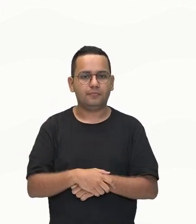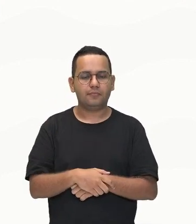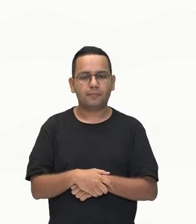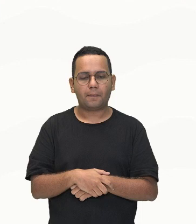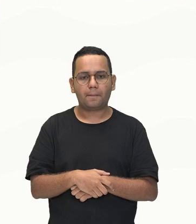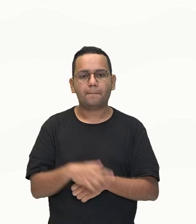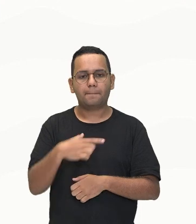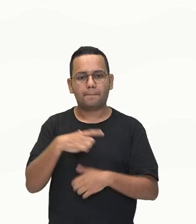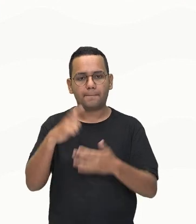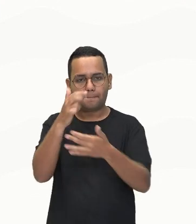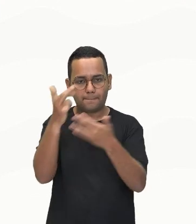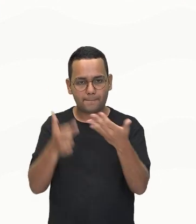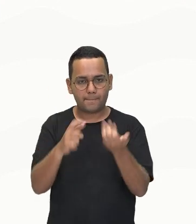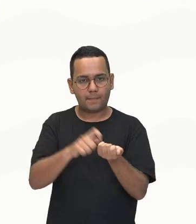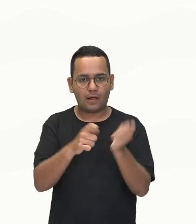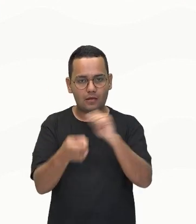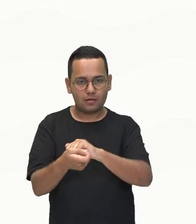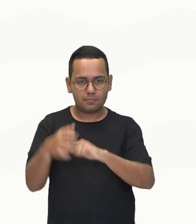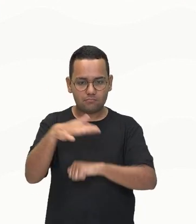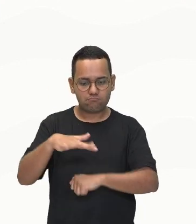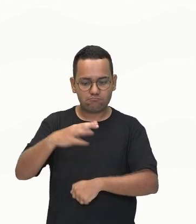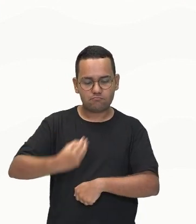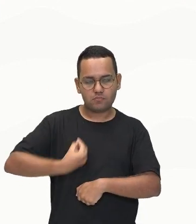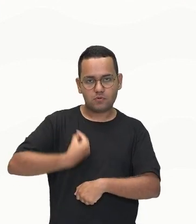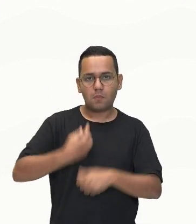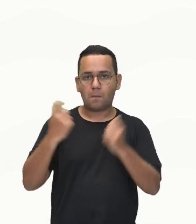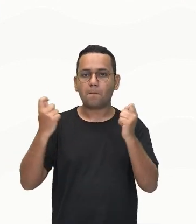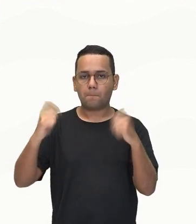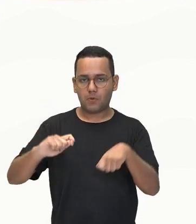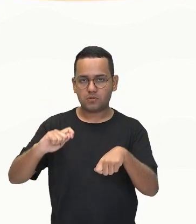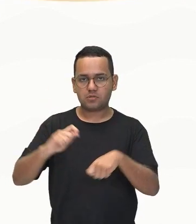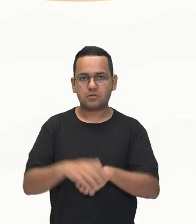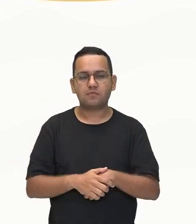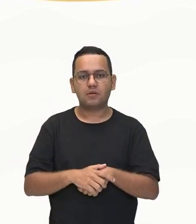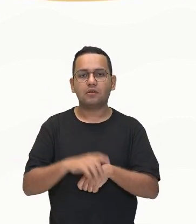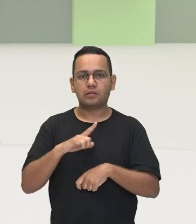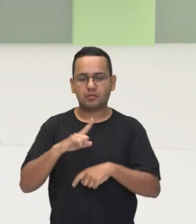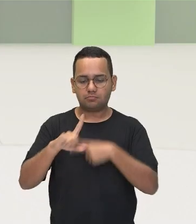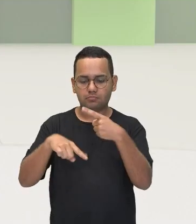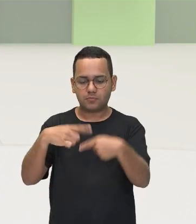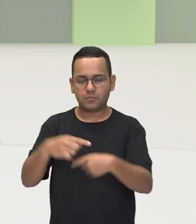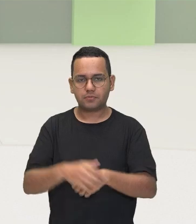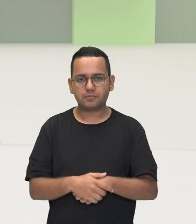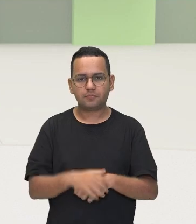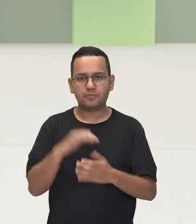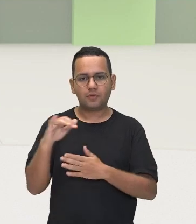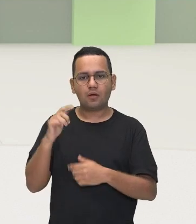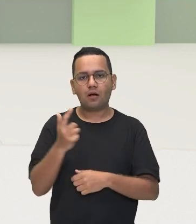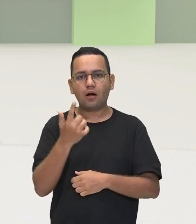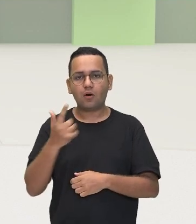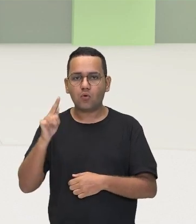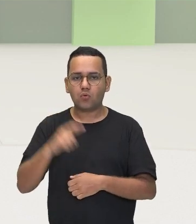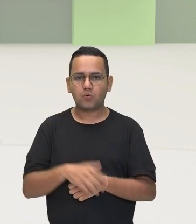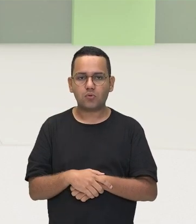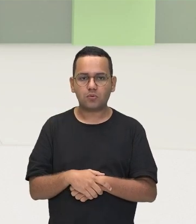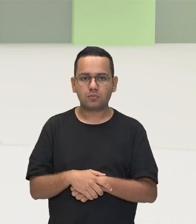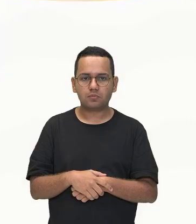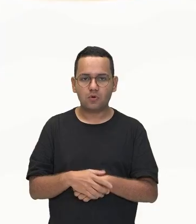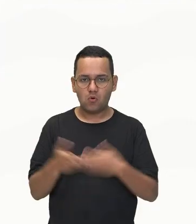adaptados eles têm mais chances de sobreviver e se reproduzir. E, por último, nós temos aí